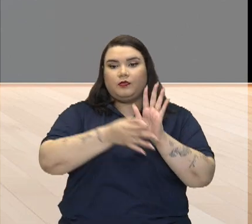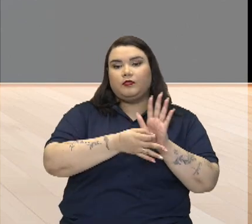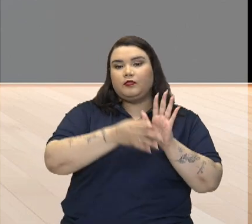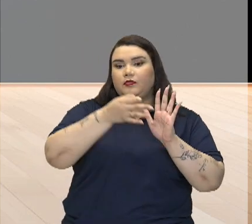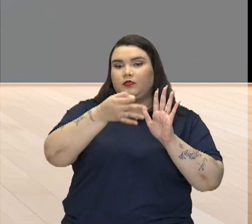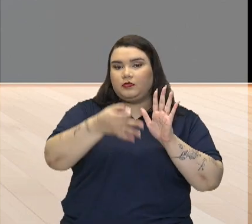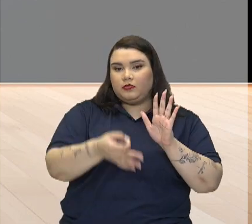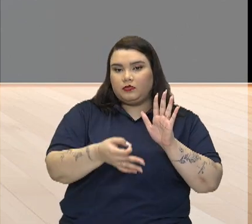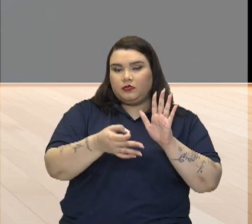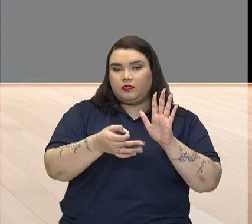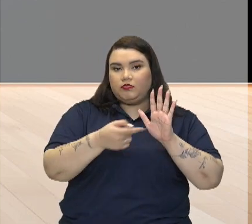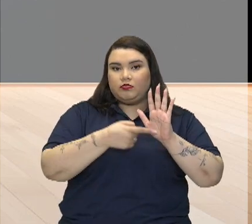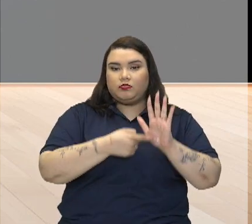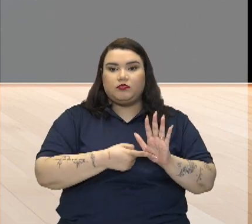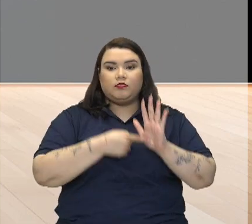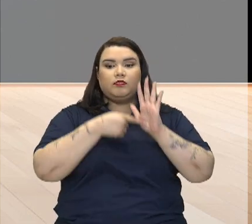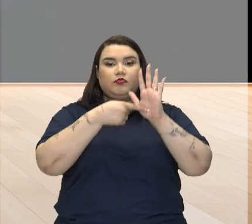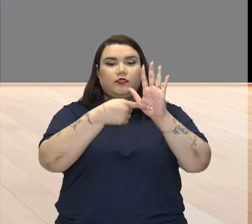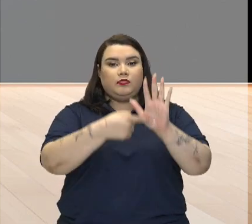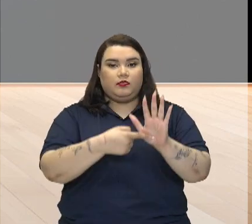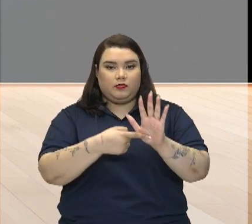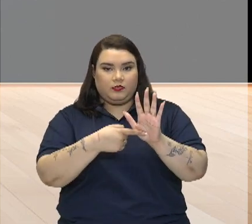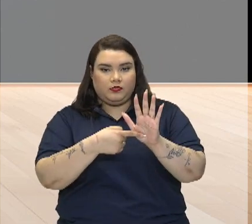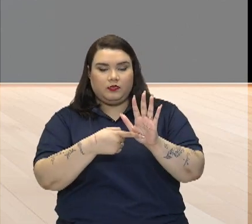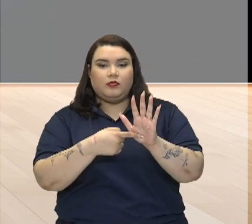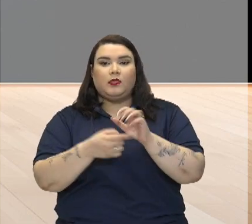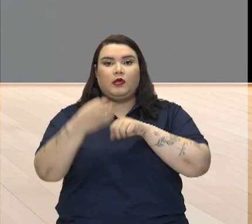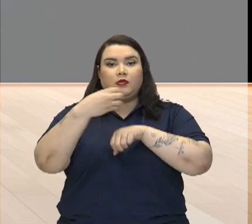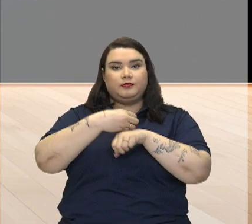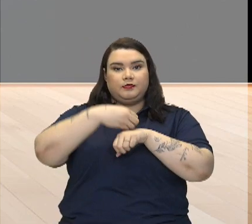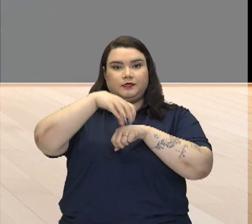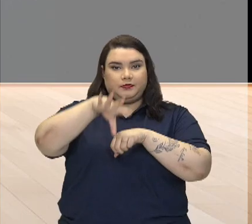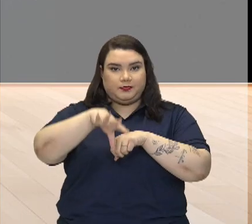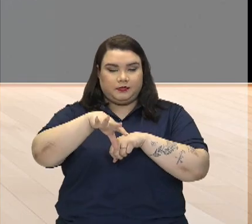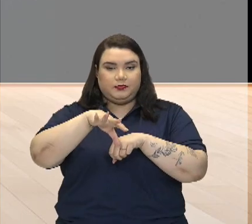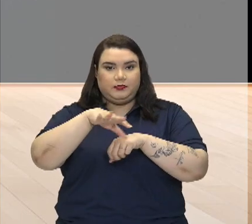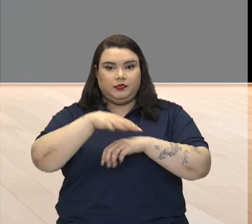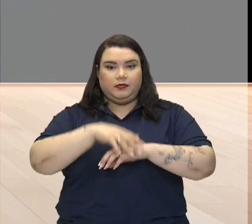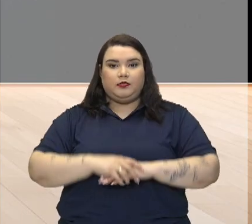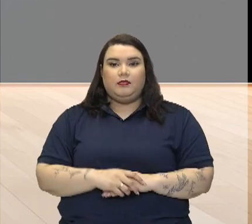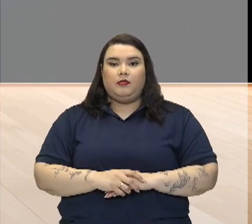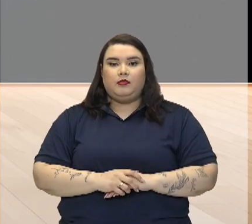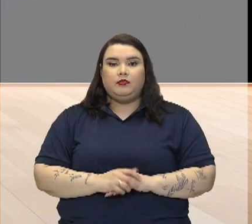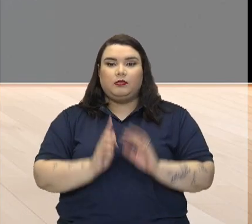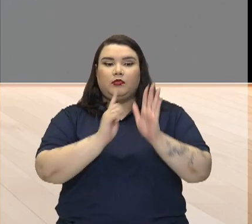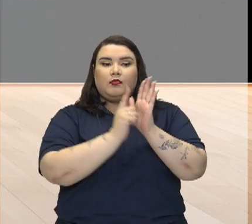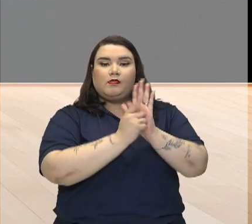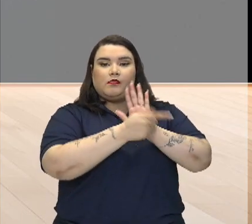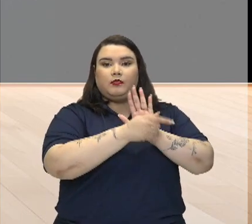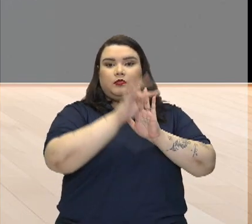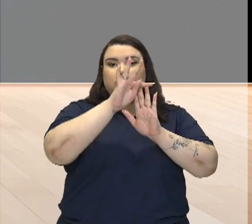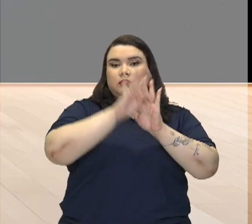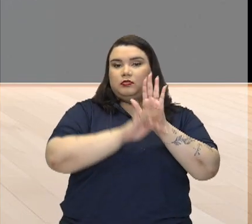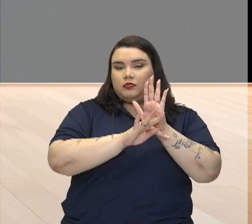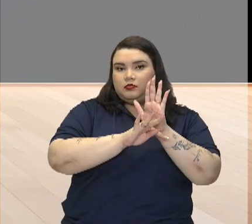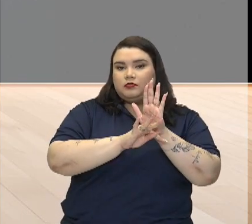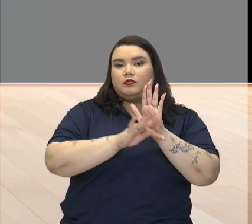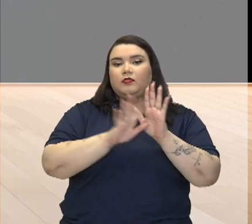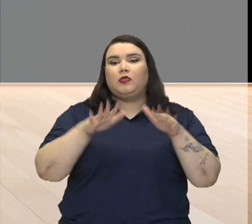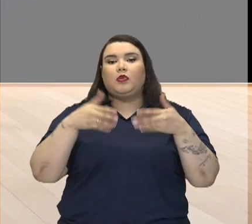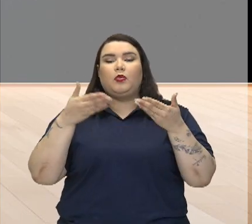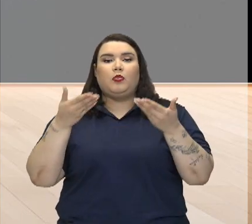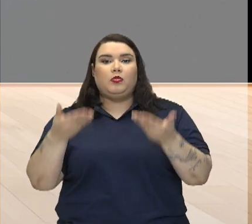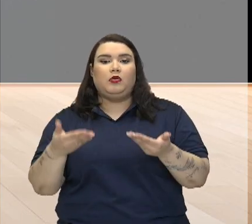argumentativo, expositivo e injuntivo. Os gêneros textuais, nossos